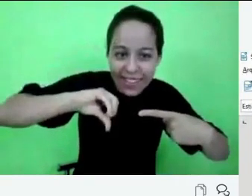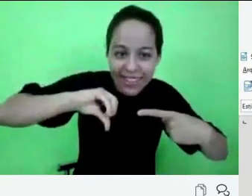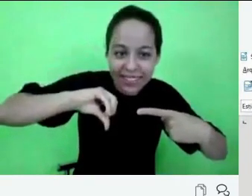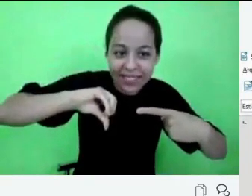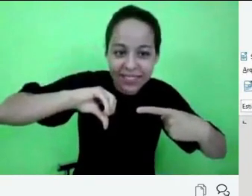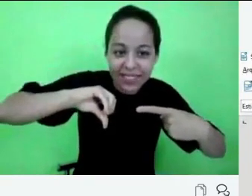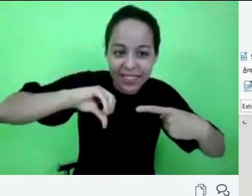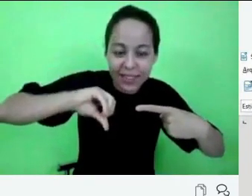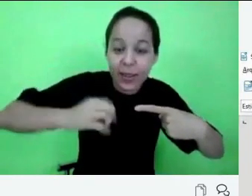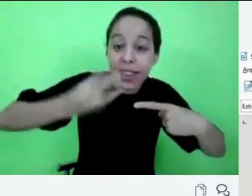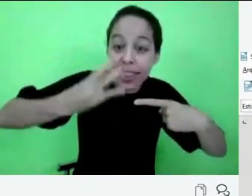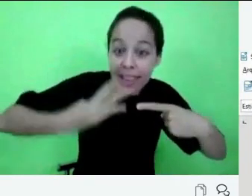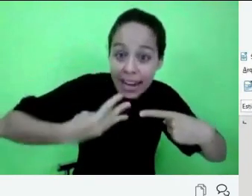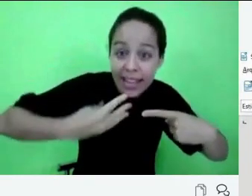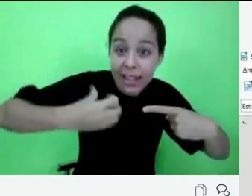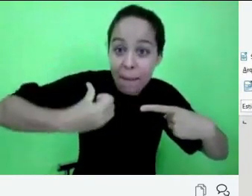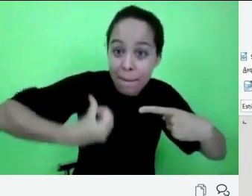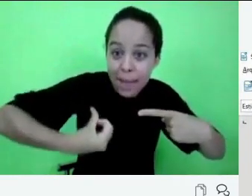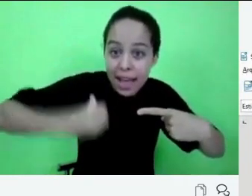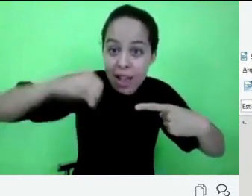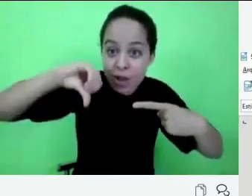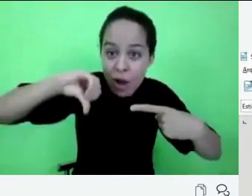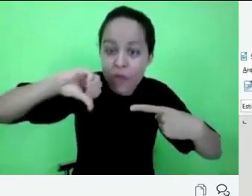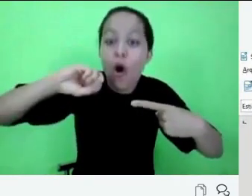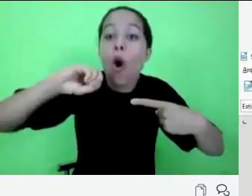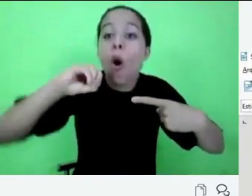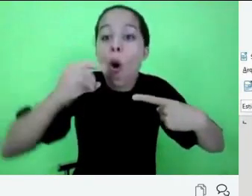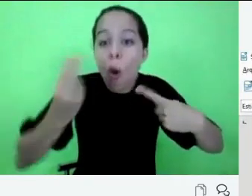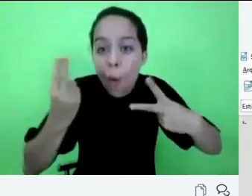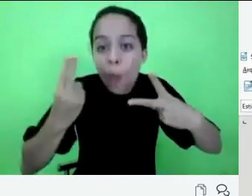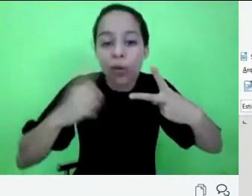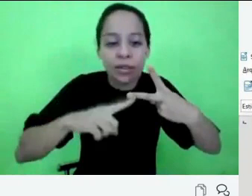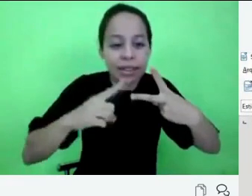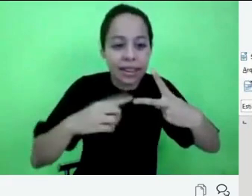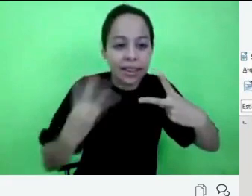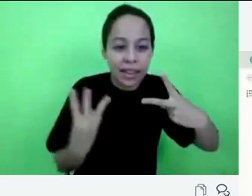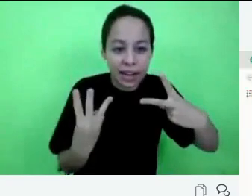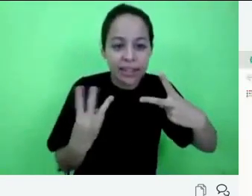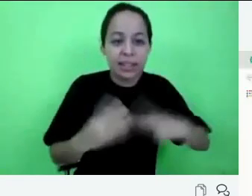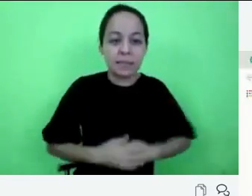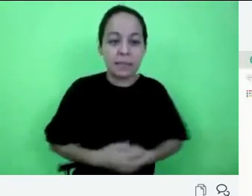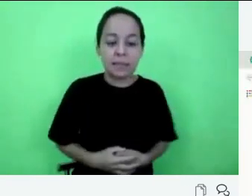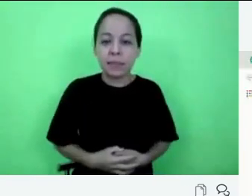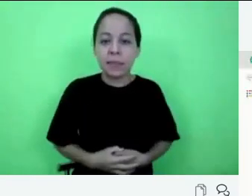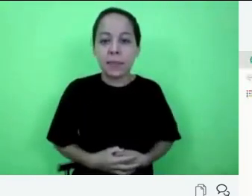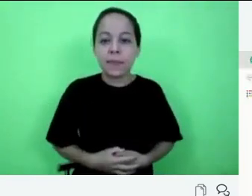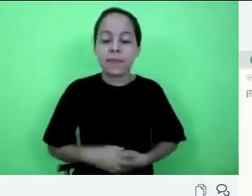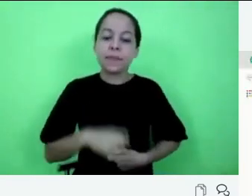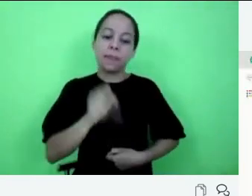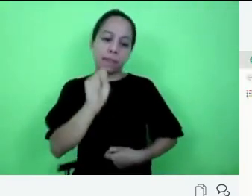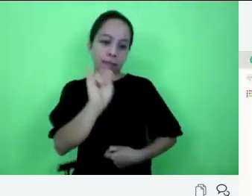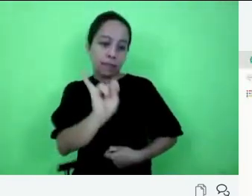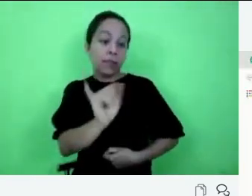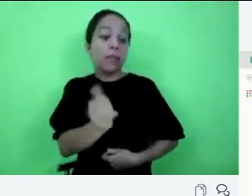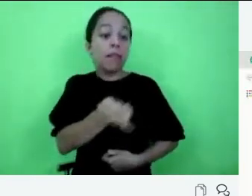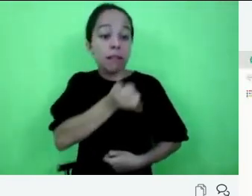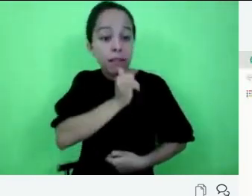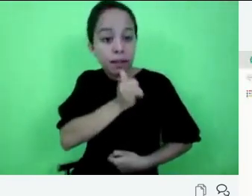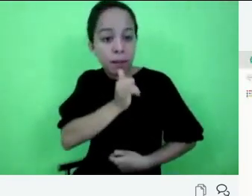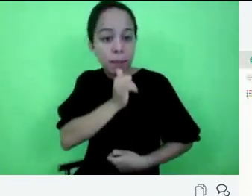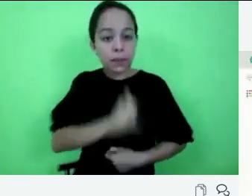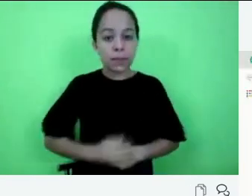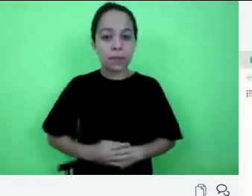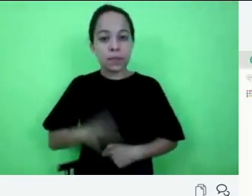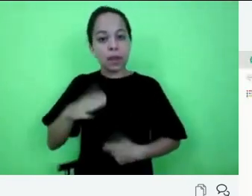Próximo código a ser sorteado é o código 018. Vagas destinadas ao público externo, pessoas